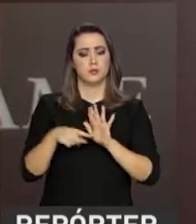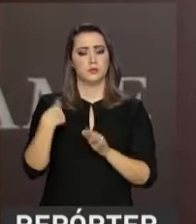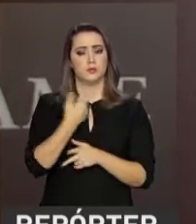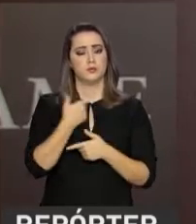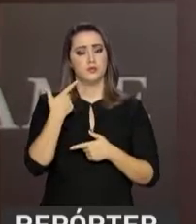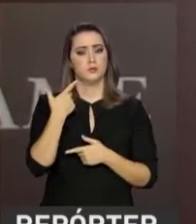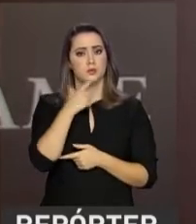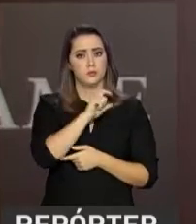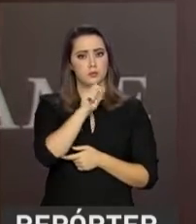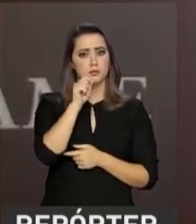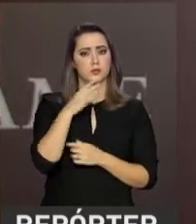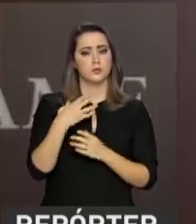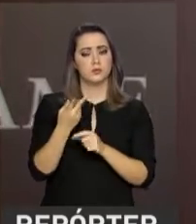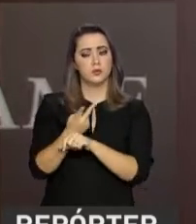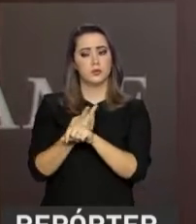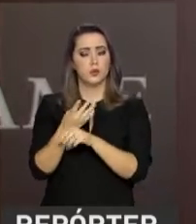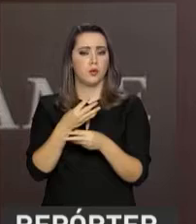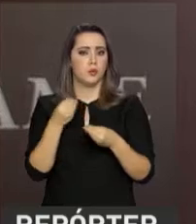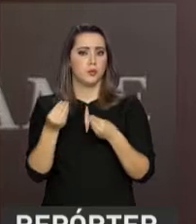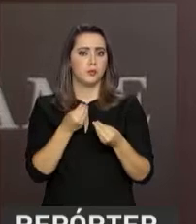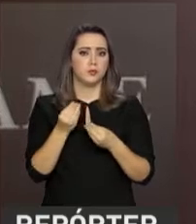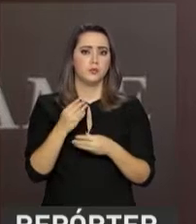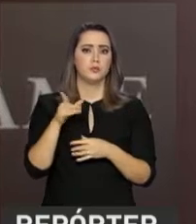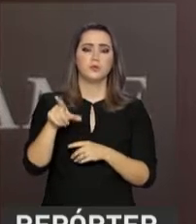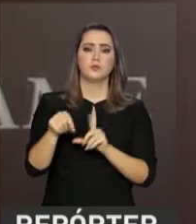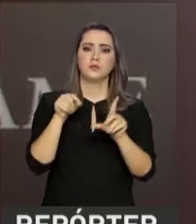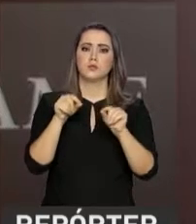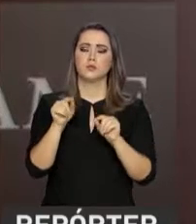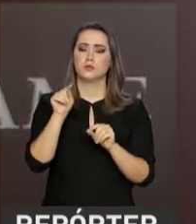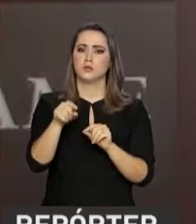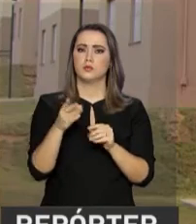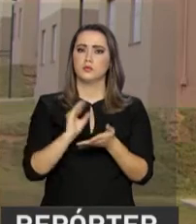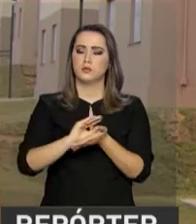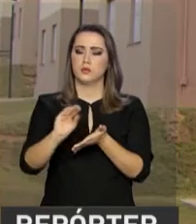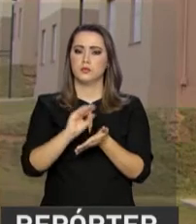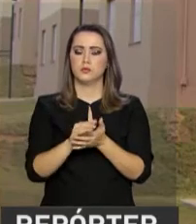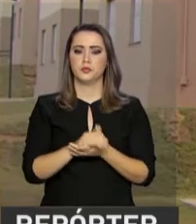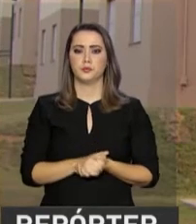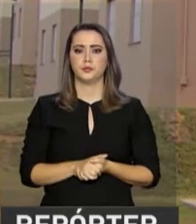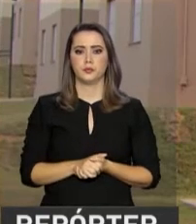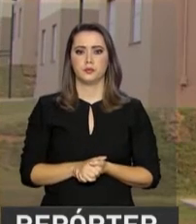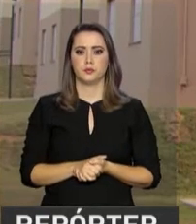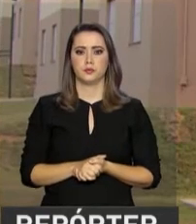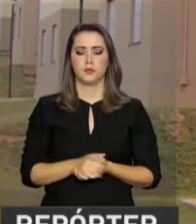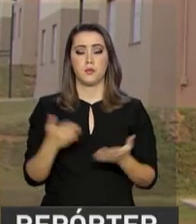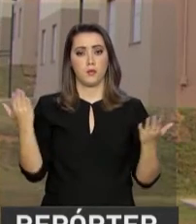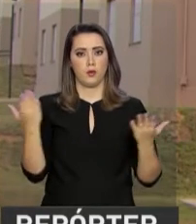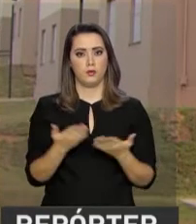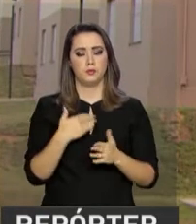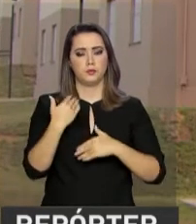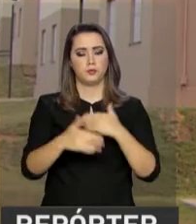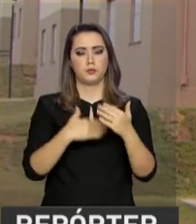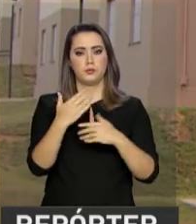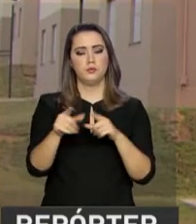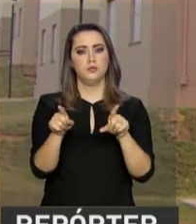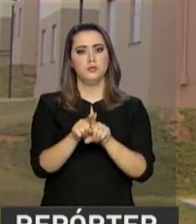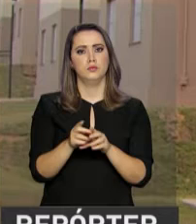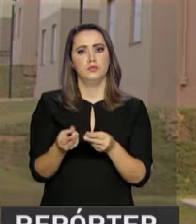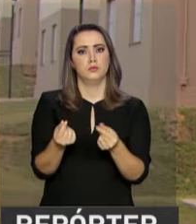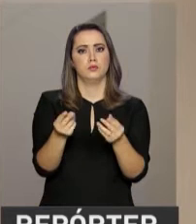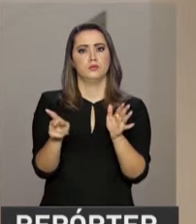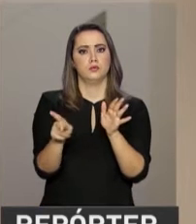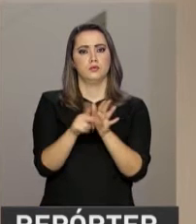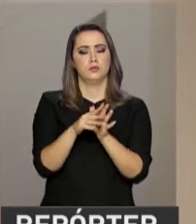nós consigamos buscar as alternativas de recursos para estes investimentos. Os recursos para o Agora é Avançar virão do orçamento da União,